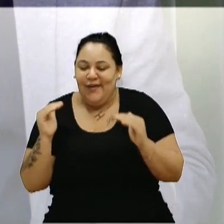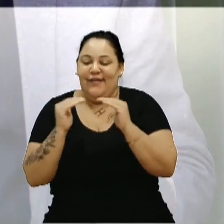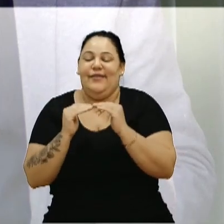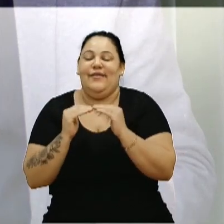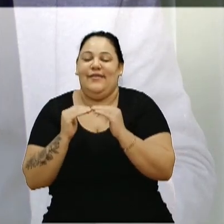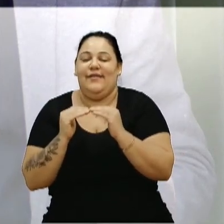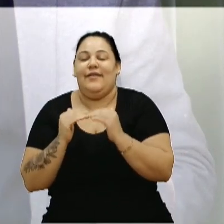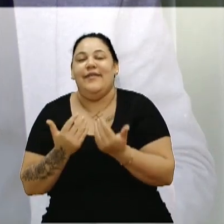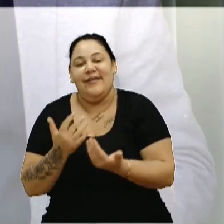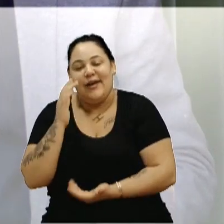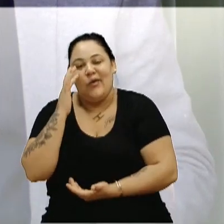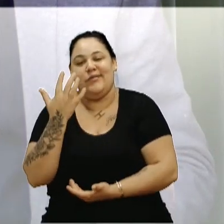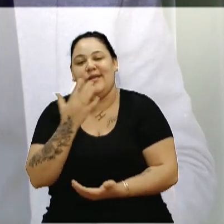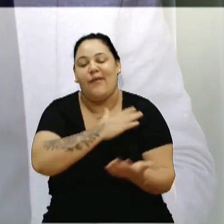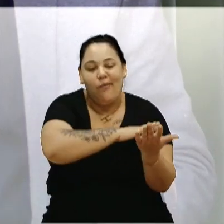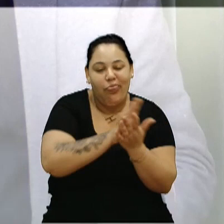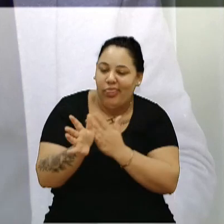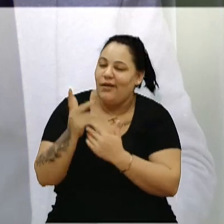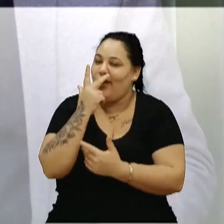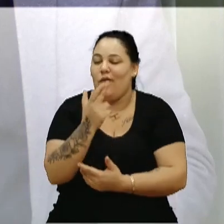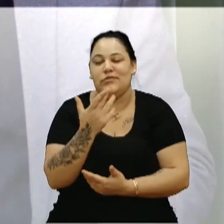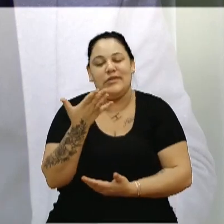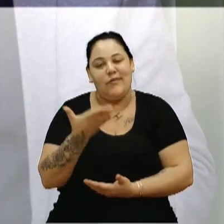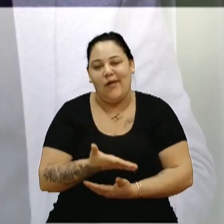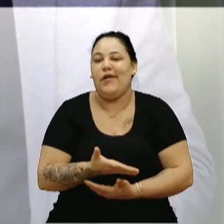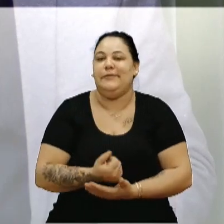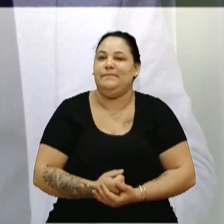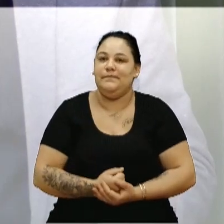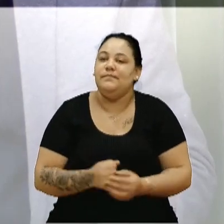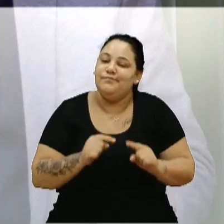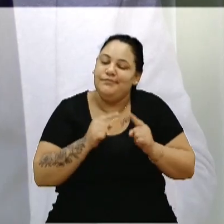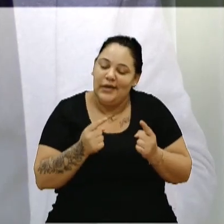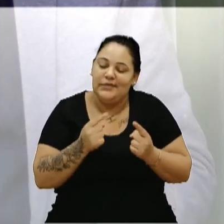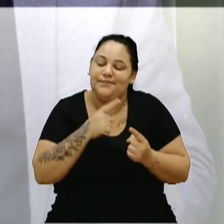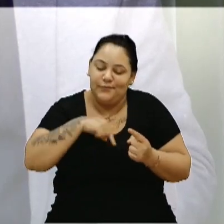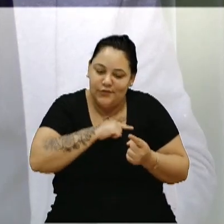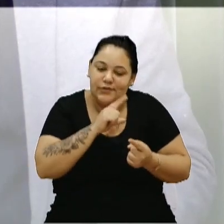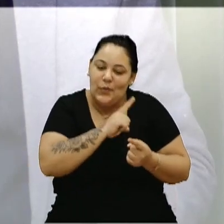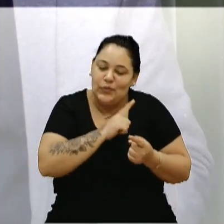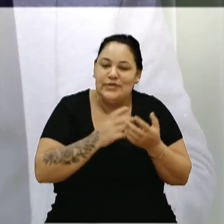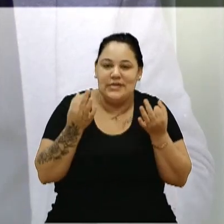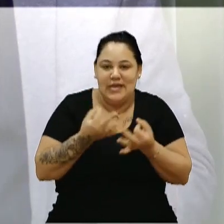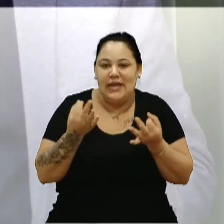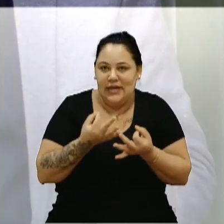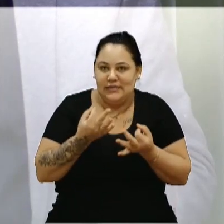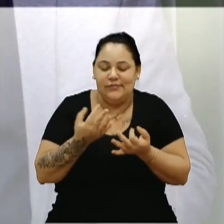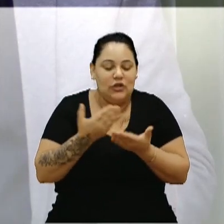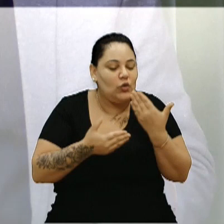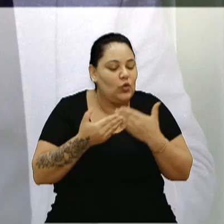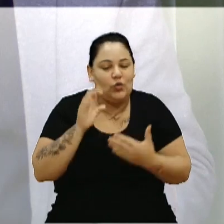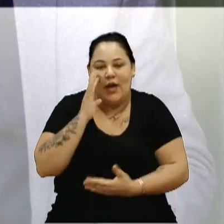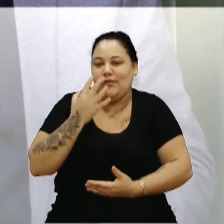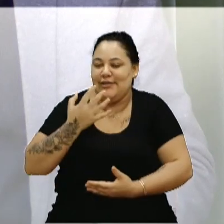vê diante de uma situação tão difícil quanto a que se coloca nesse momento, mas a gente tem certeza de que dentro de todas as